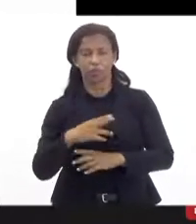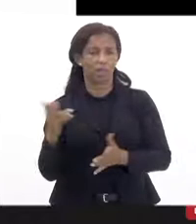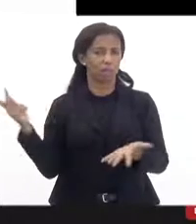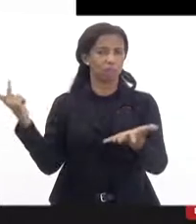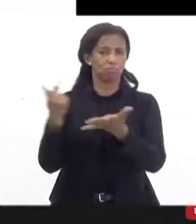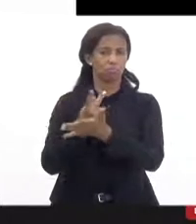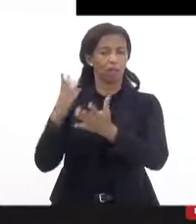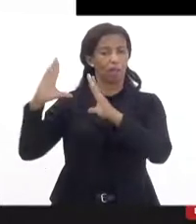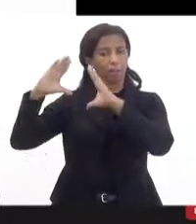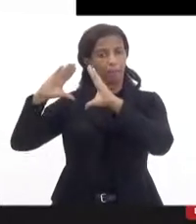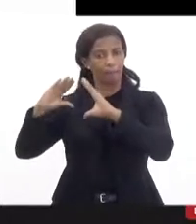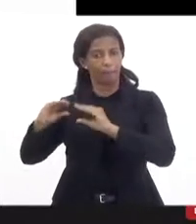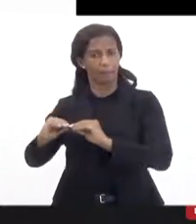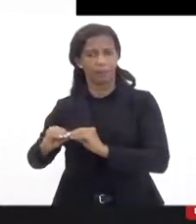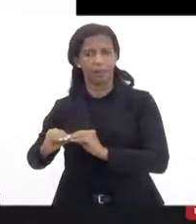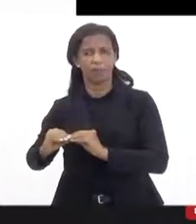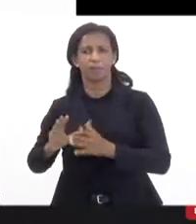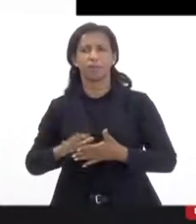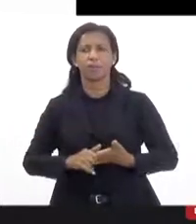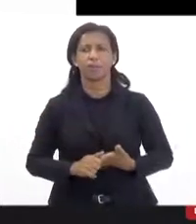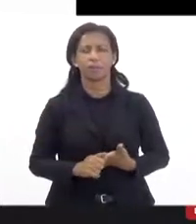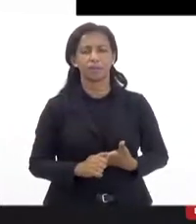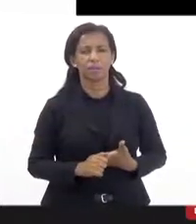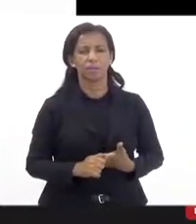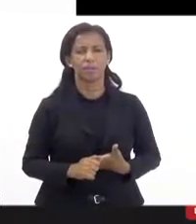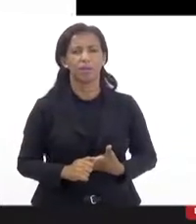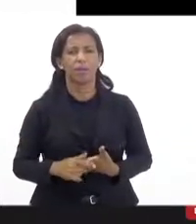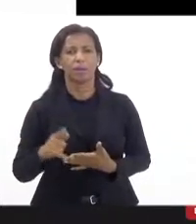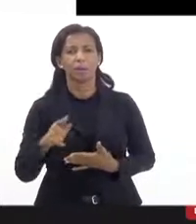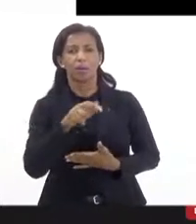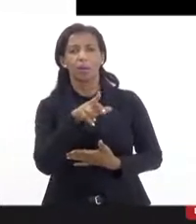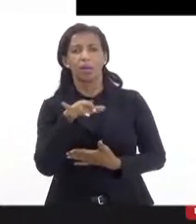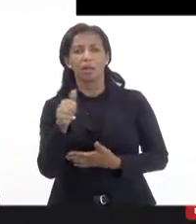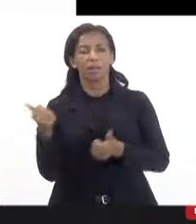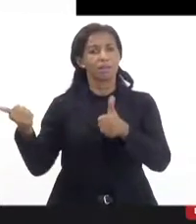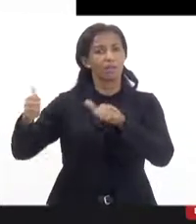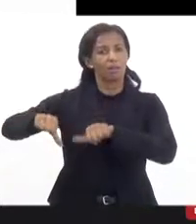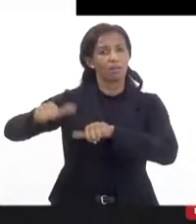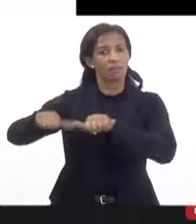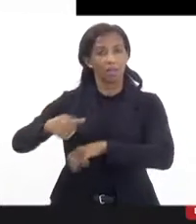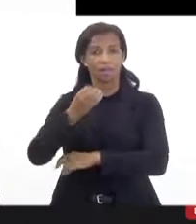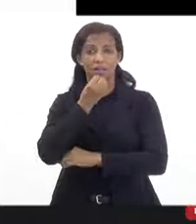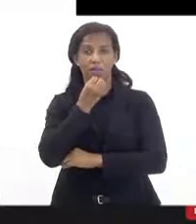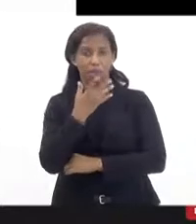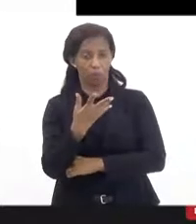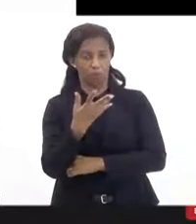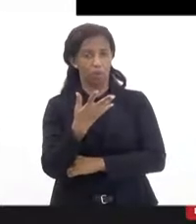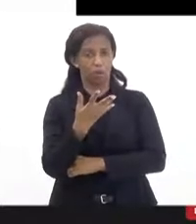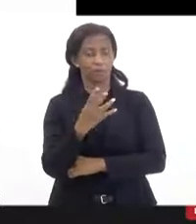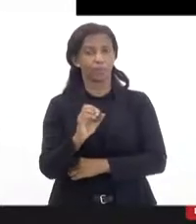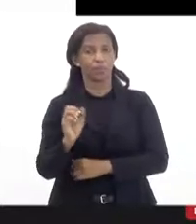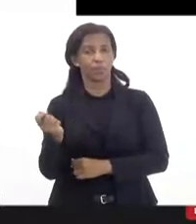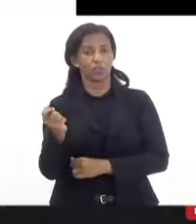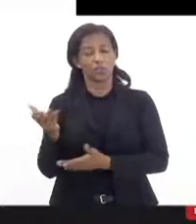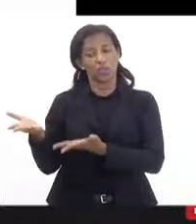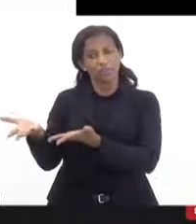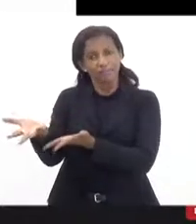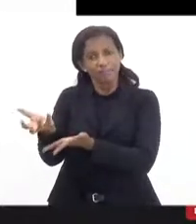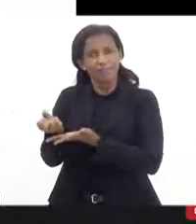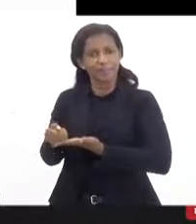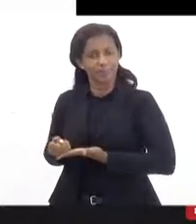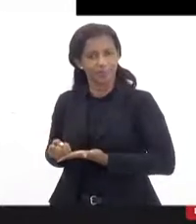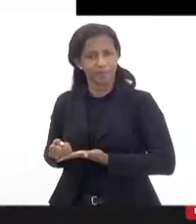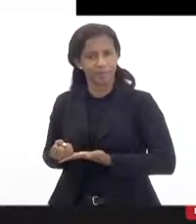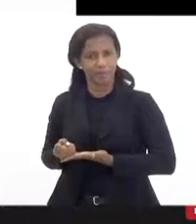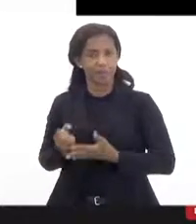realização baixa, quer dizer que eu tenho que, nesse caso, o crédito ele é avaliado com uma boa expectativa de recebimento.